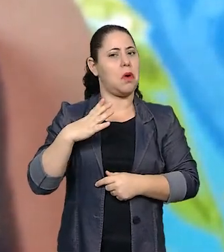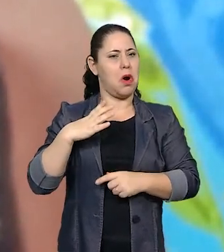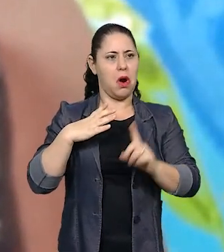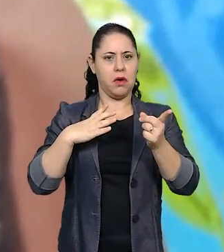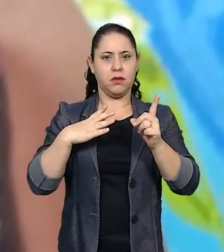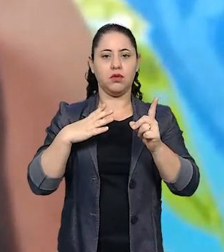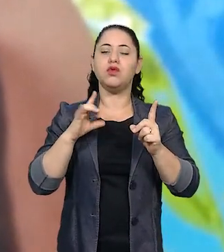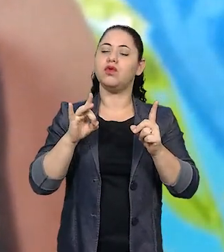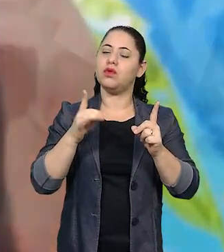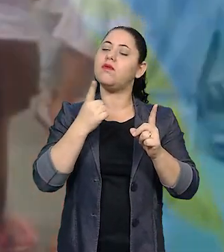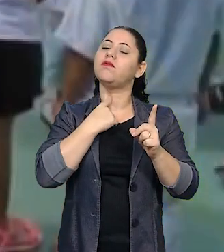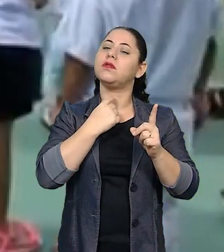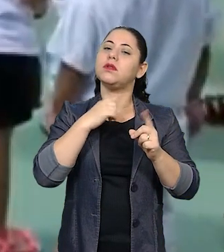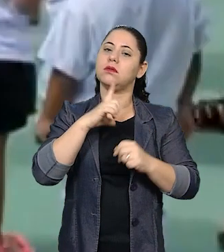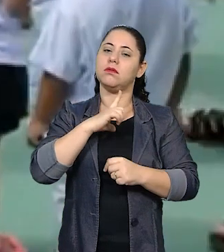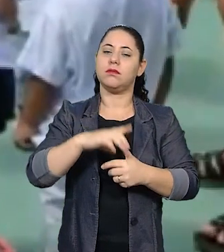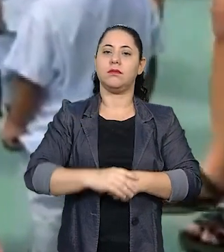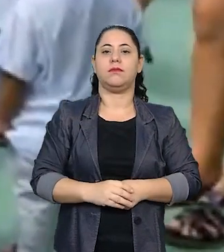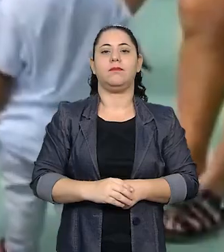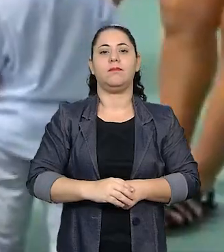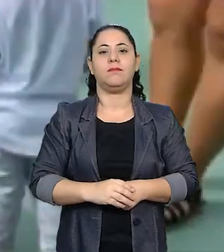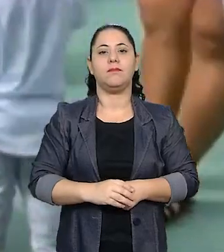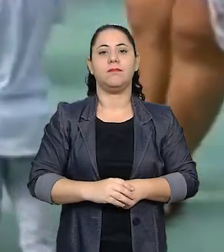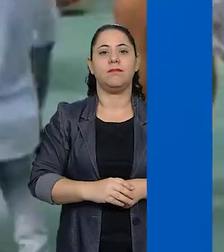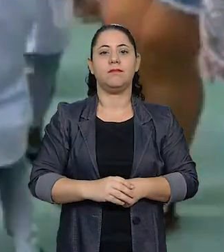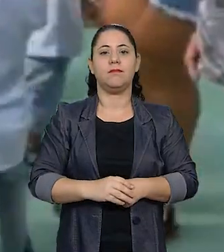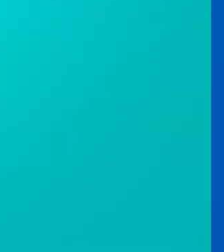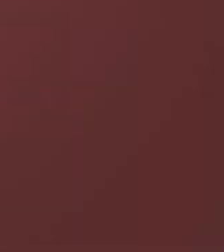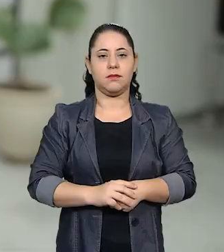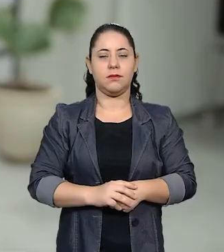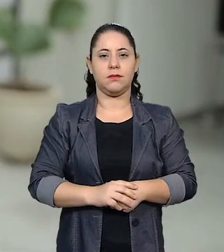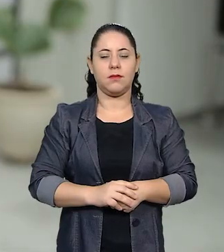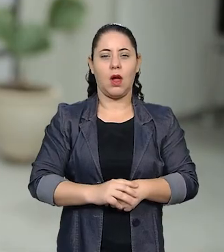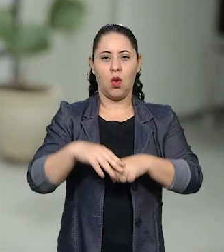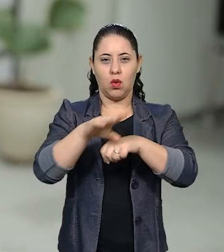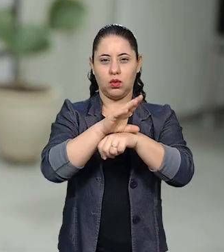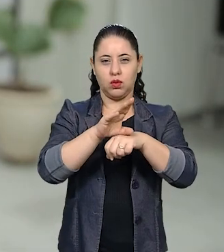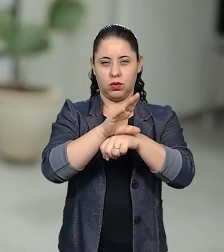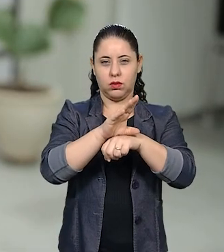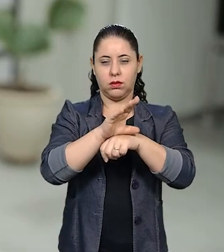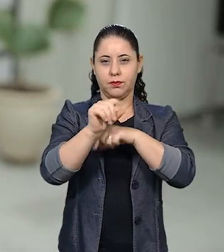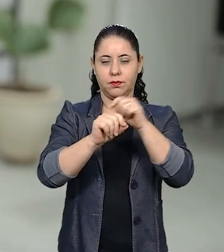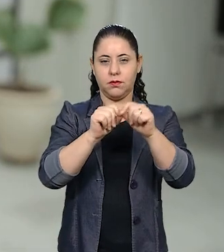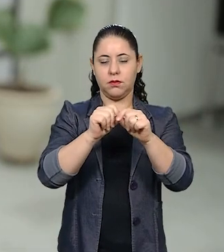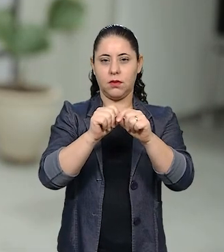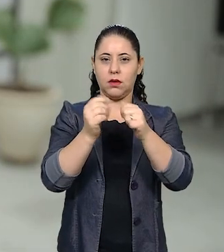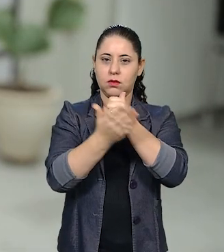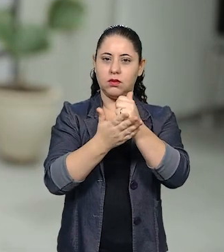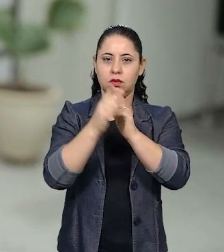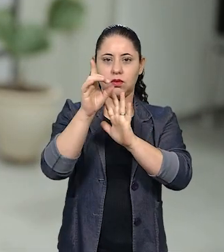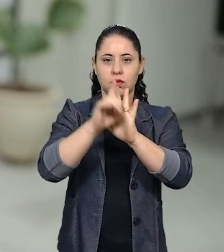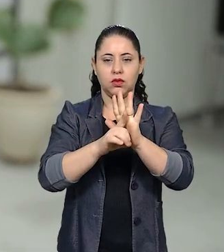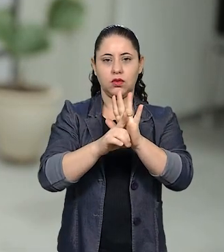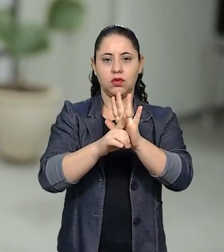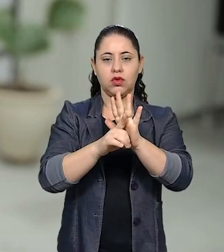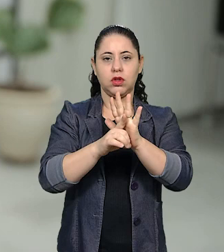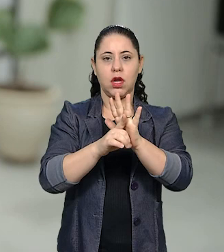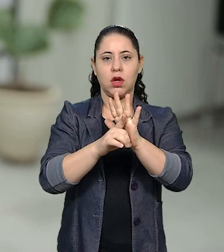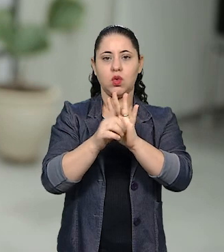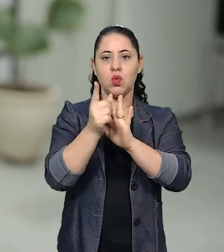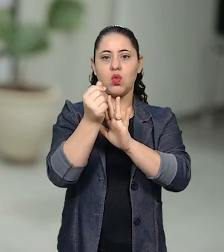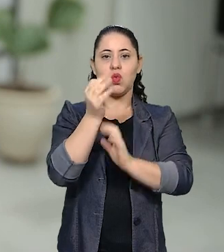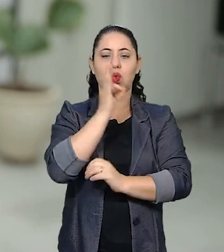não é isso? A gente tem que sempre estar procurando ajudar o próximo. E isso não custa muito caro, é só querer.